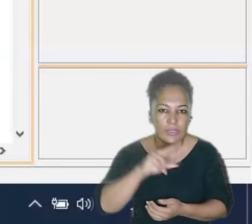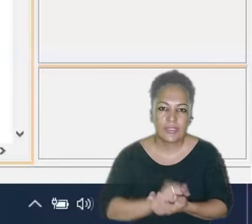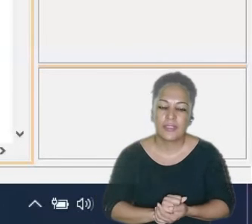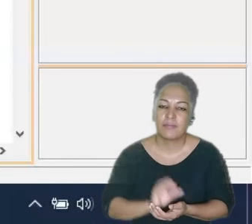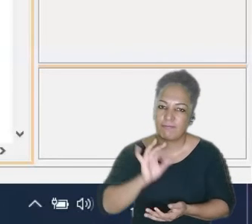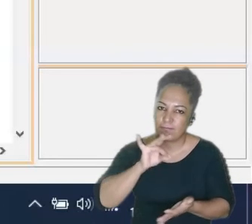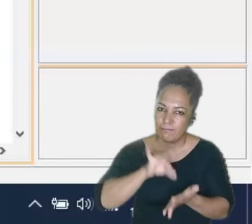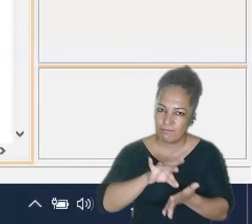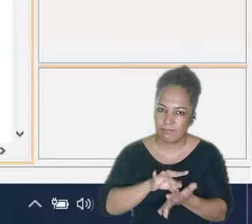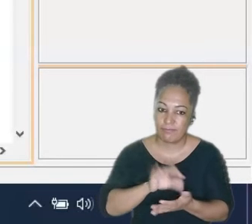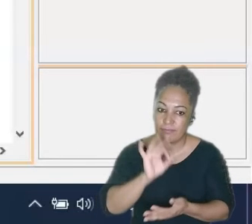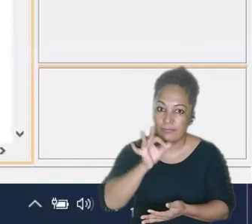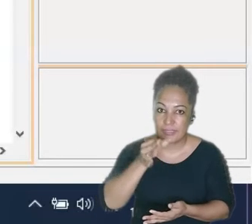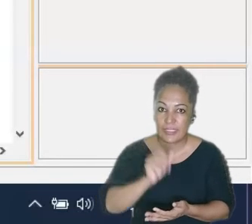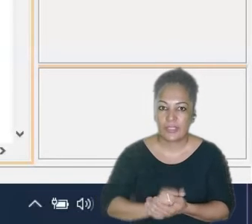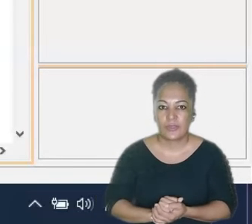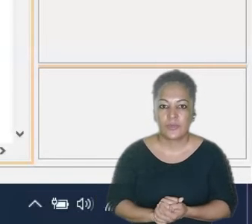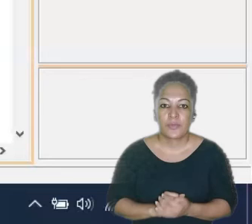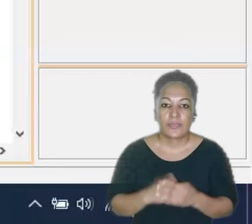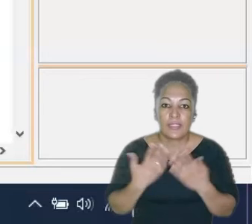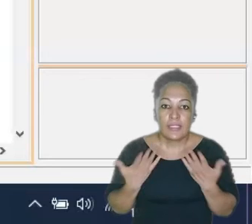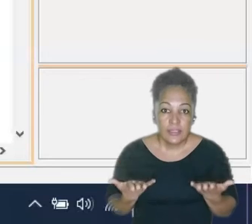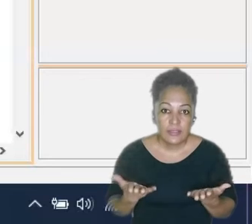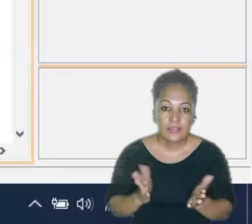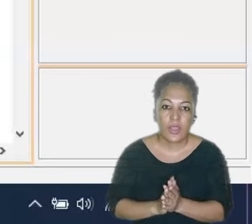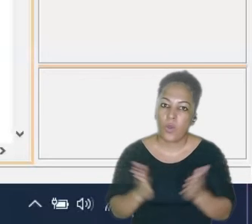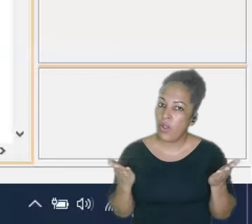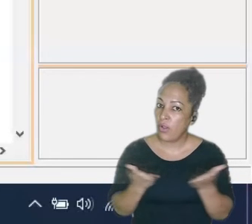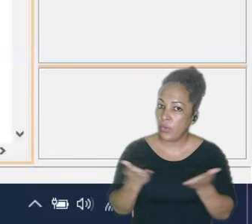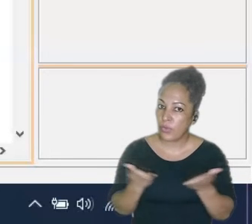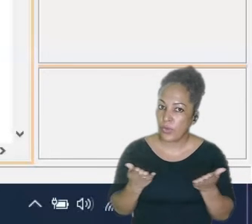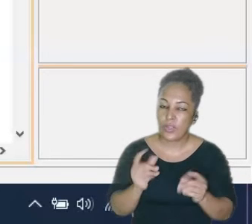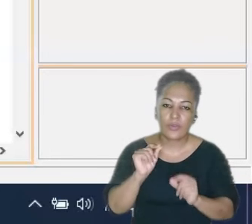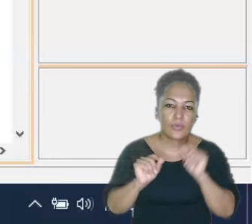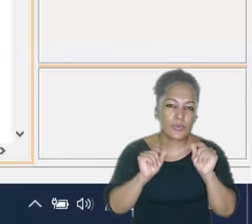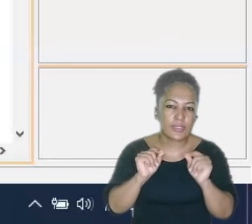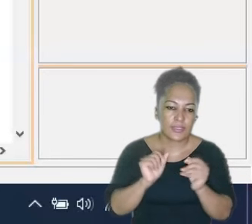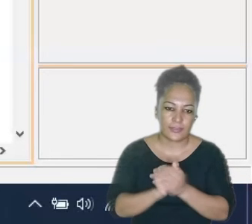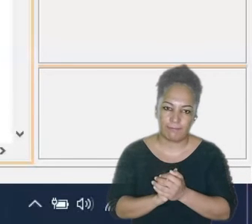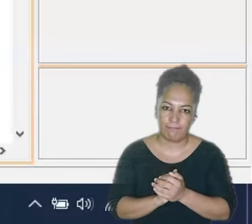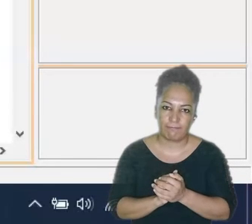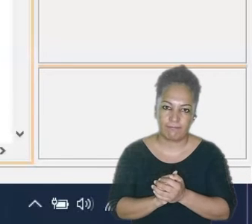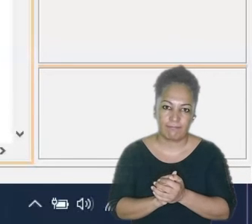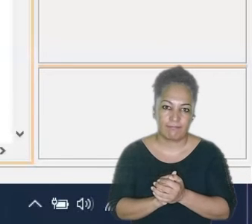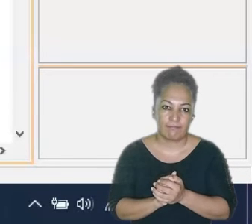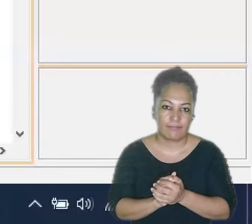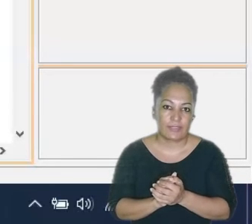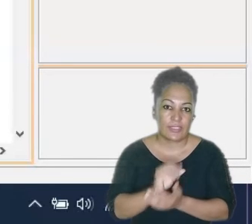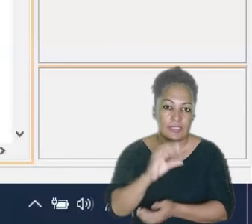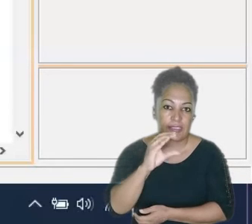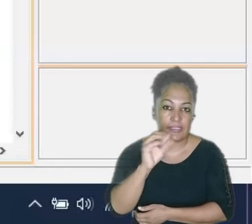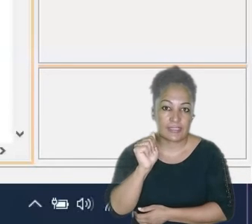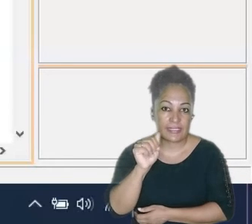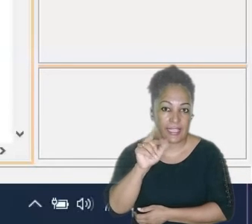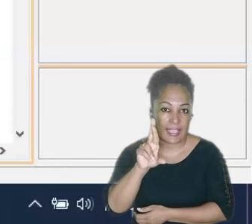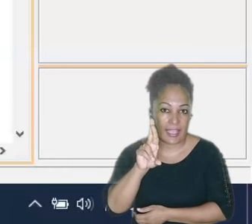feitinho visualmente, tá? Caprichado, certo? Beleza, galera. Agora vamos ao quê? Às